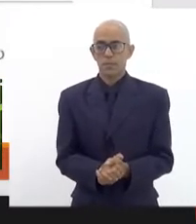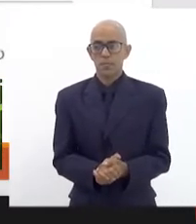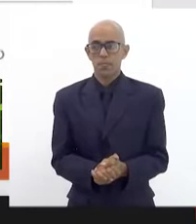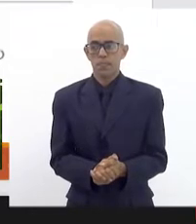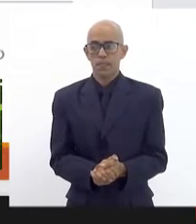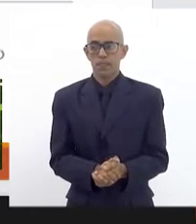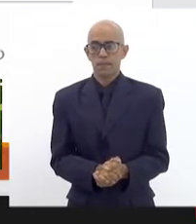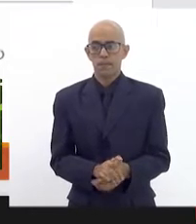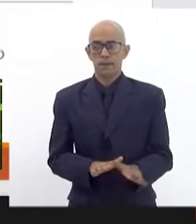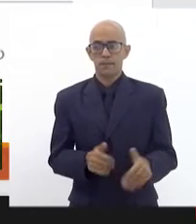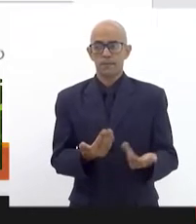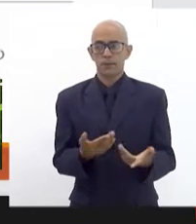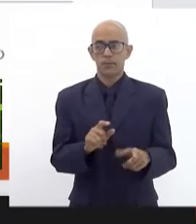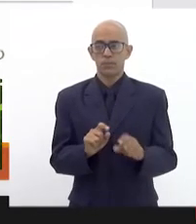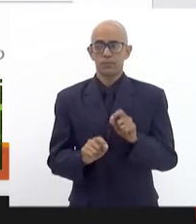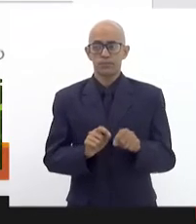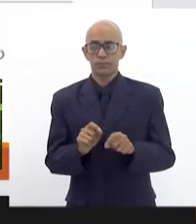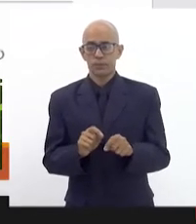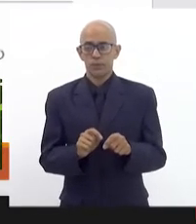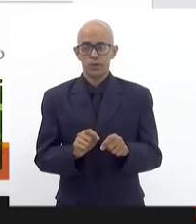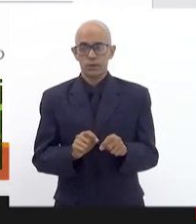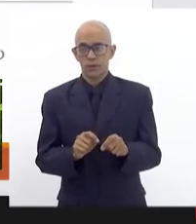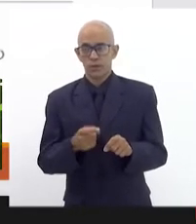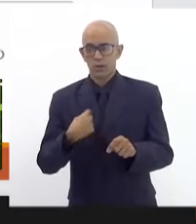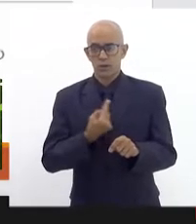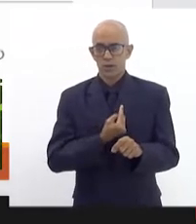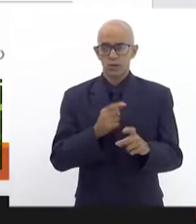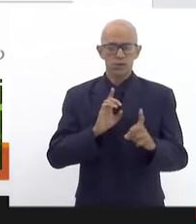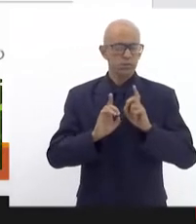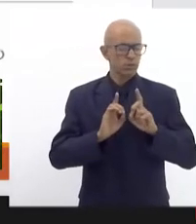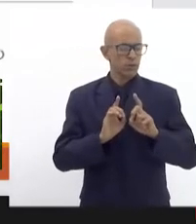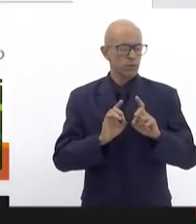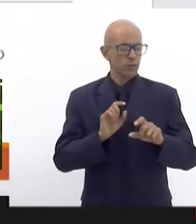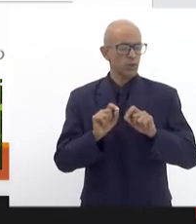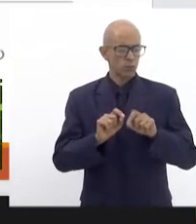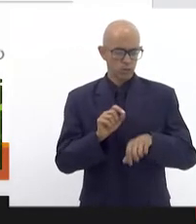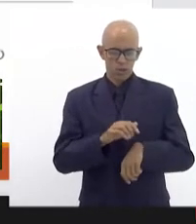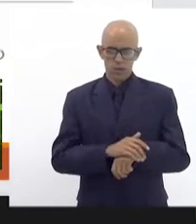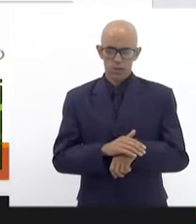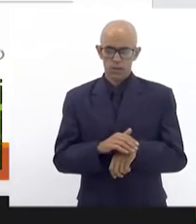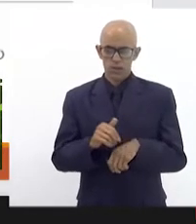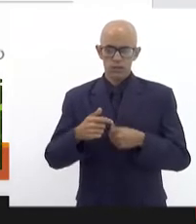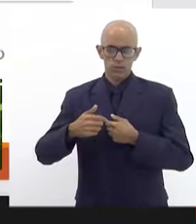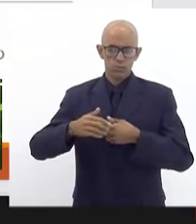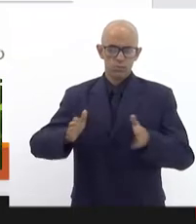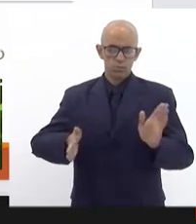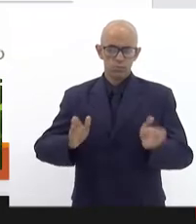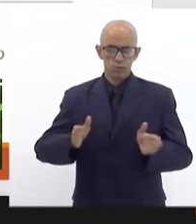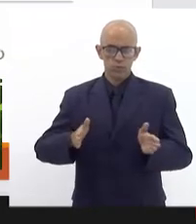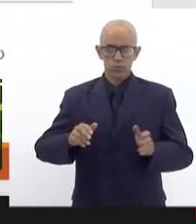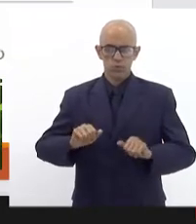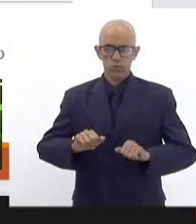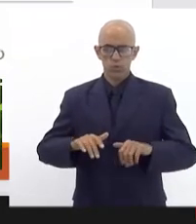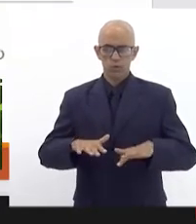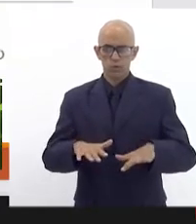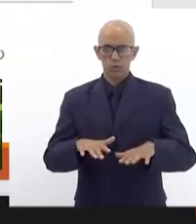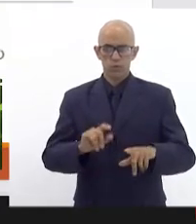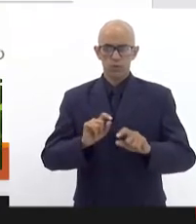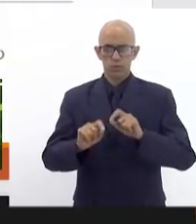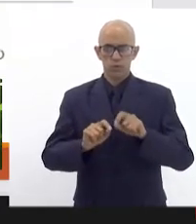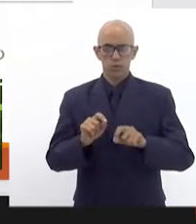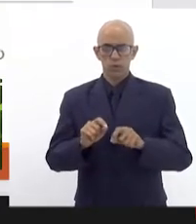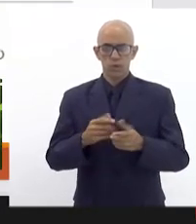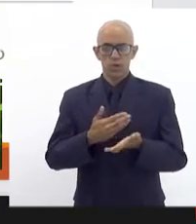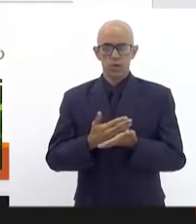Bom, o que nós estamos debatendo aqui? Durante a pandemia, as pessoas formaram grupos de estudo, né? Discussão, debate,